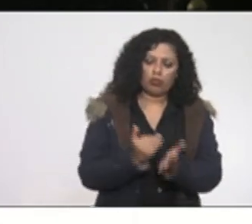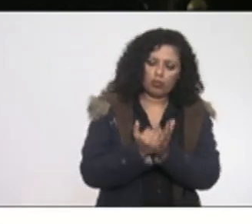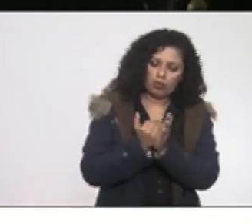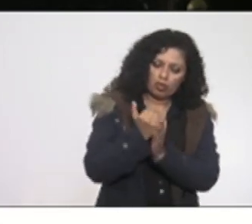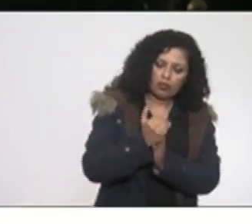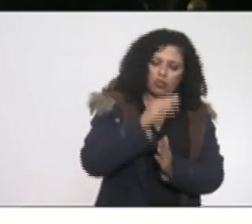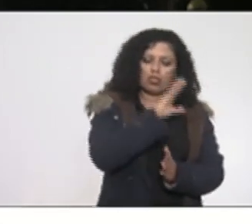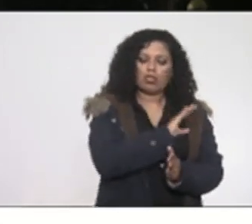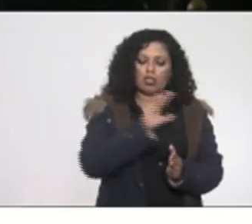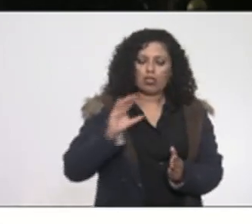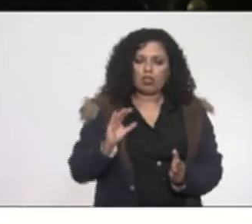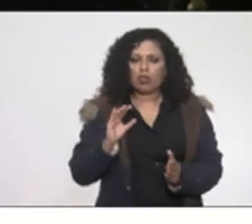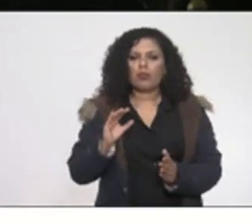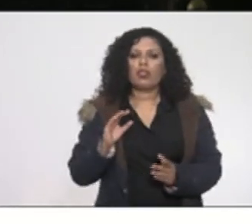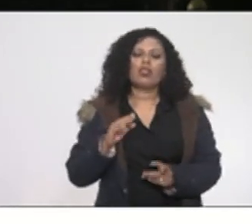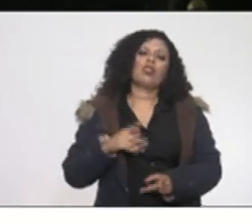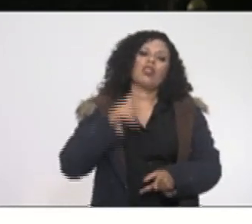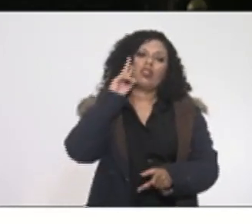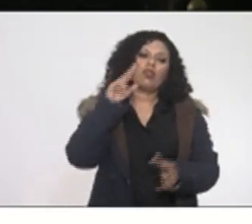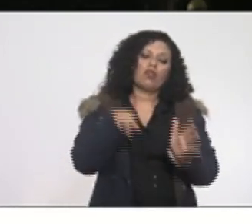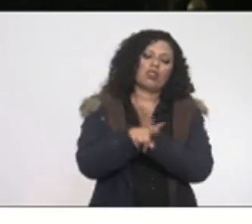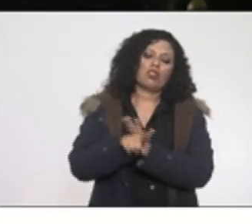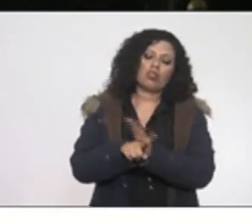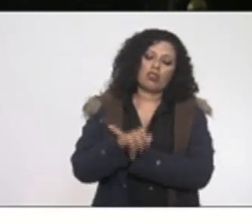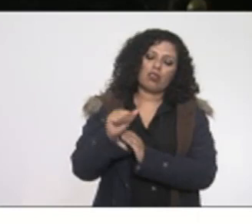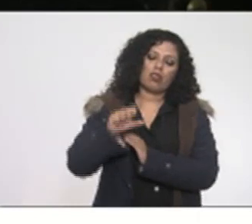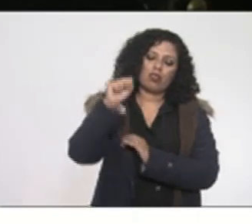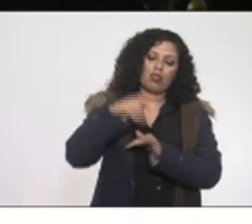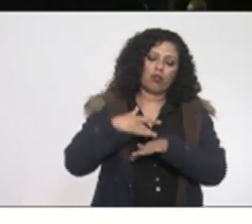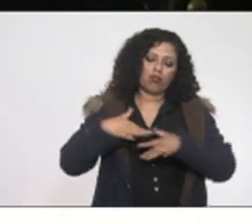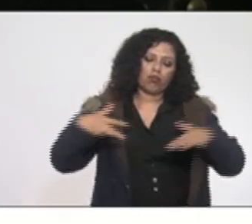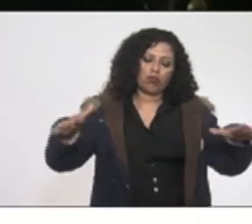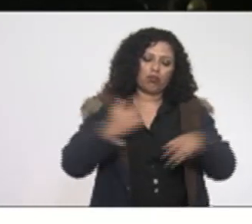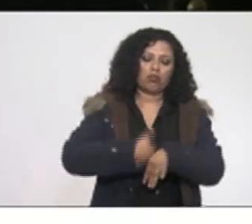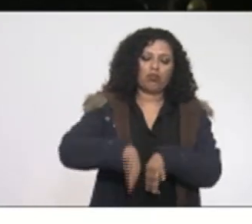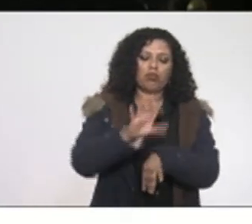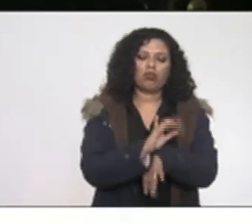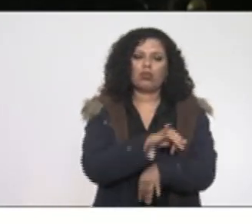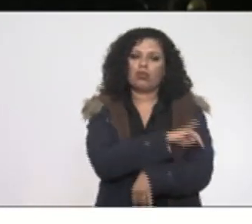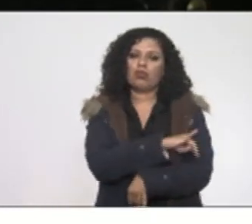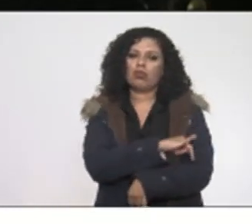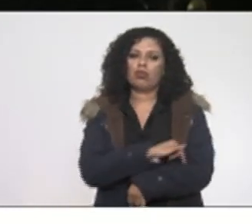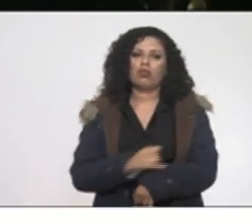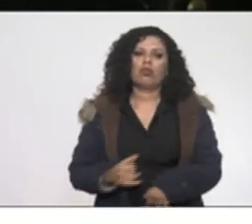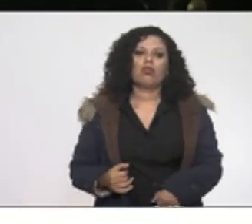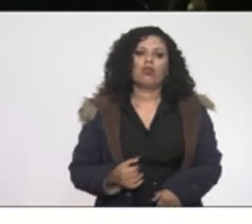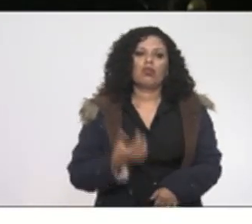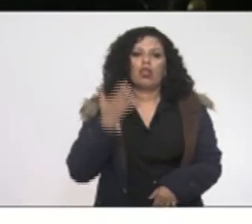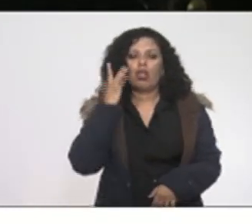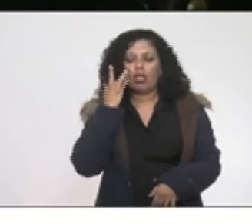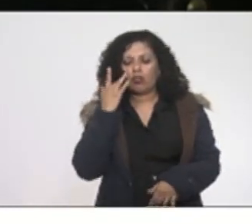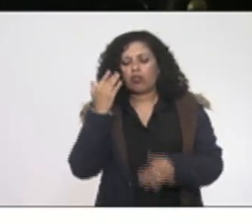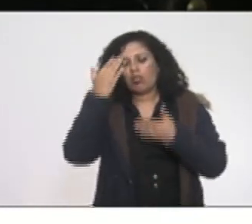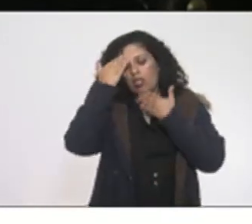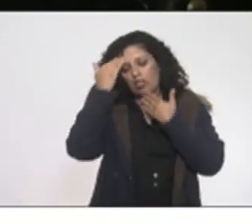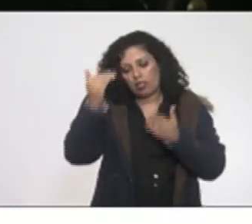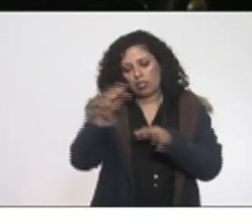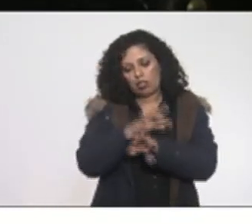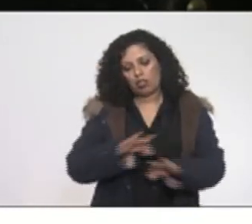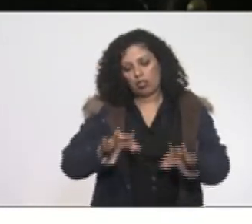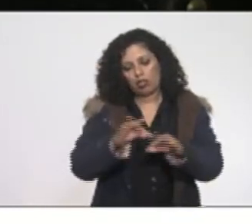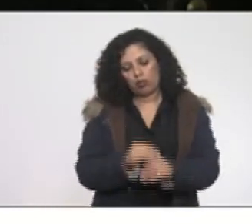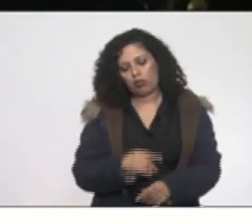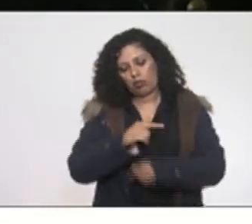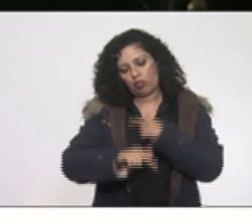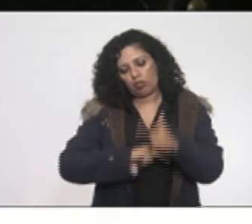a CPI, que apura a distribuição de gás no âmbito do Estado do Rio de Janeiro. Agradecer mais uma vez toda a nossa equipe,